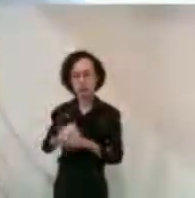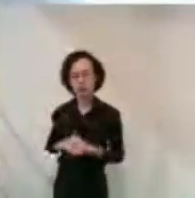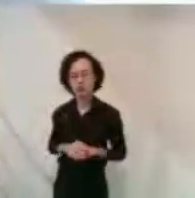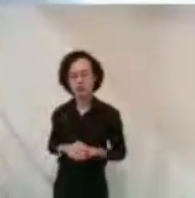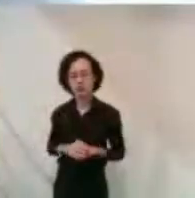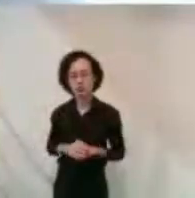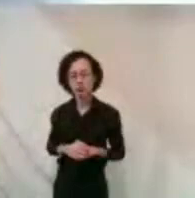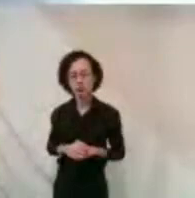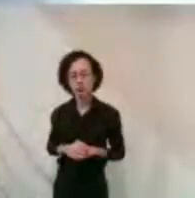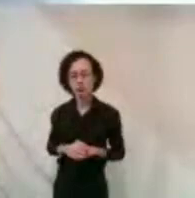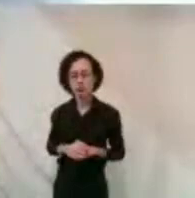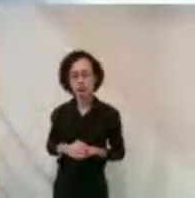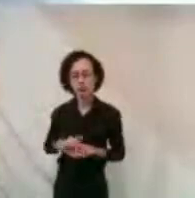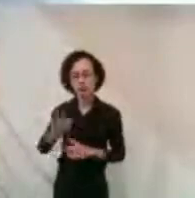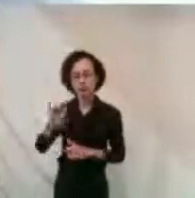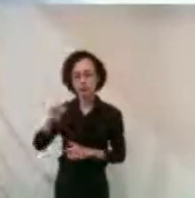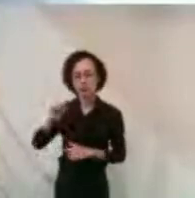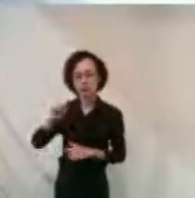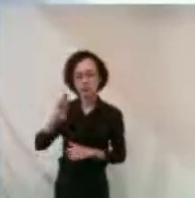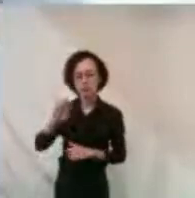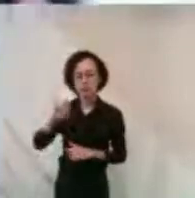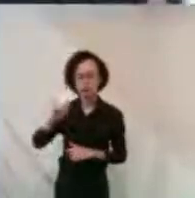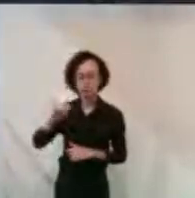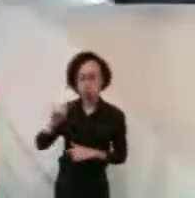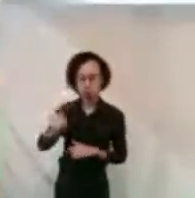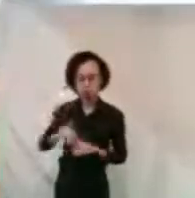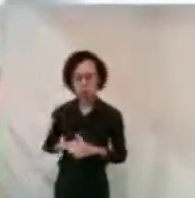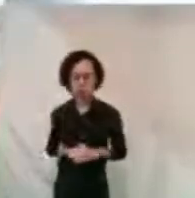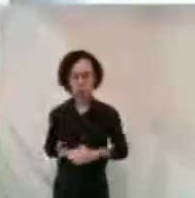Territórios, doutora Fabiana Costa Oliveira Barreto.